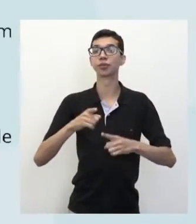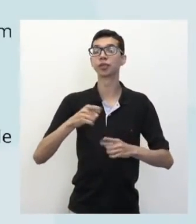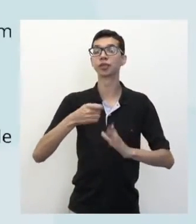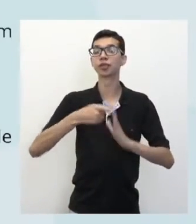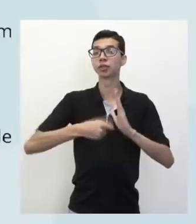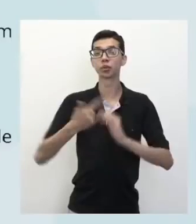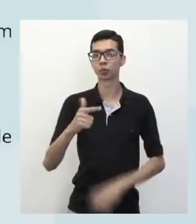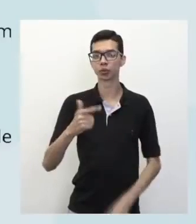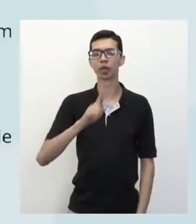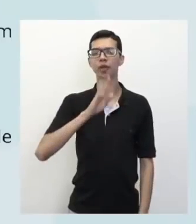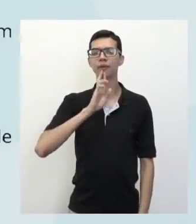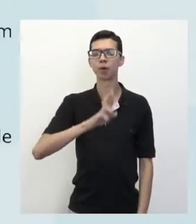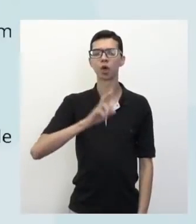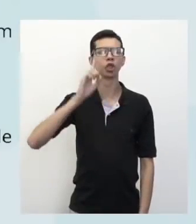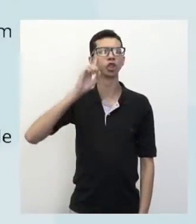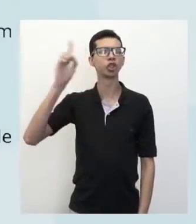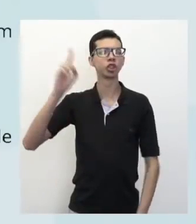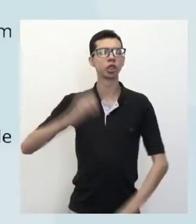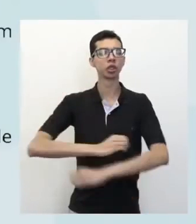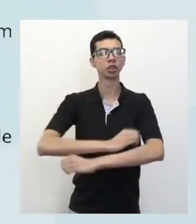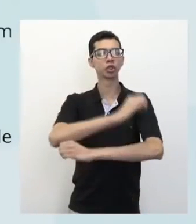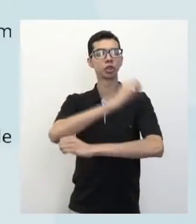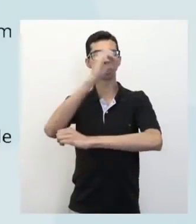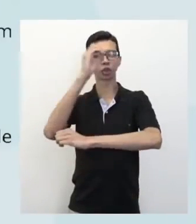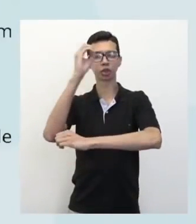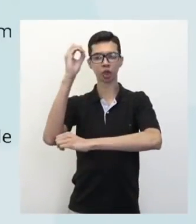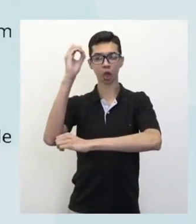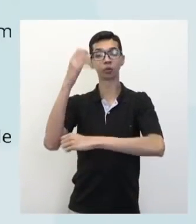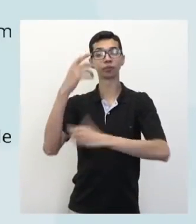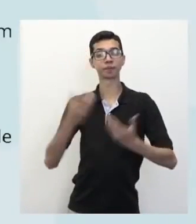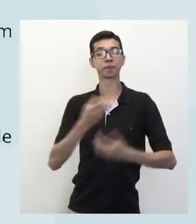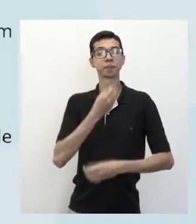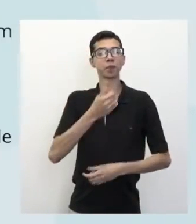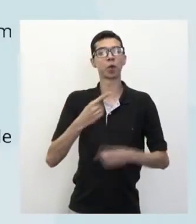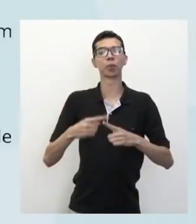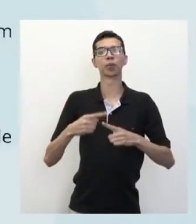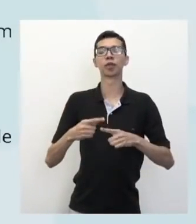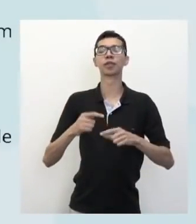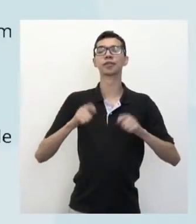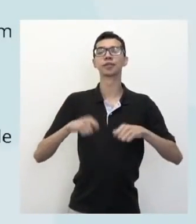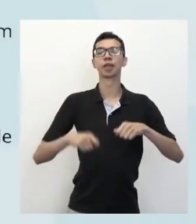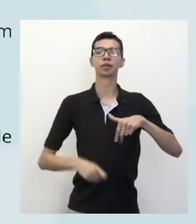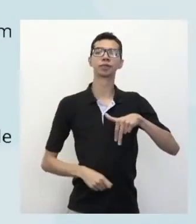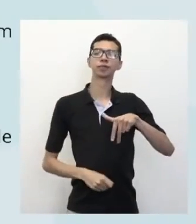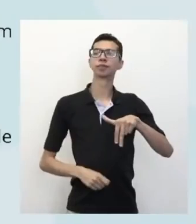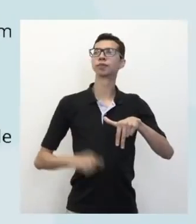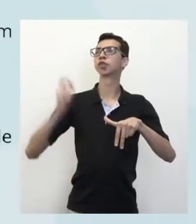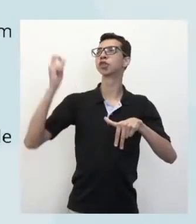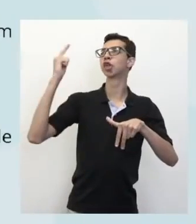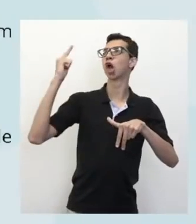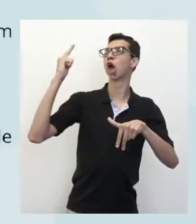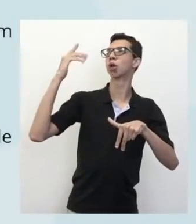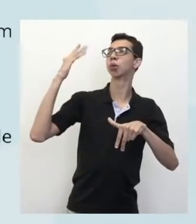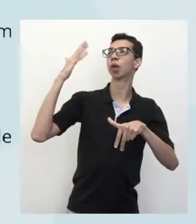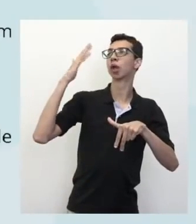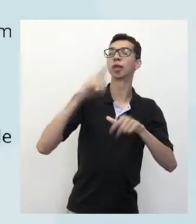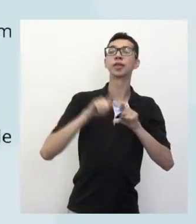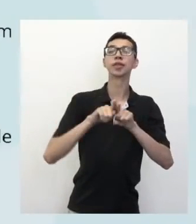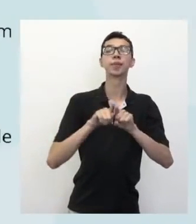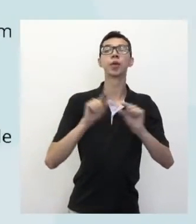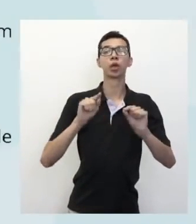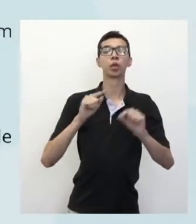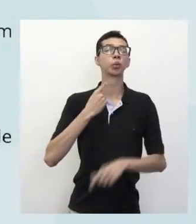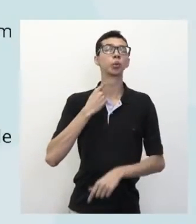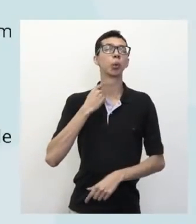O dia estava ensolarado, muito propício para pegar um bronze e tirar a lama do cabelo. Fundo de rio